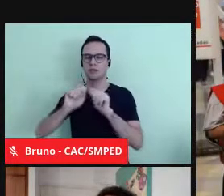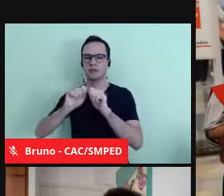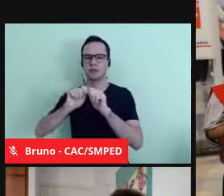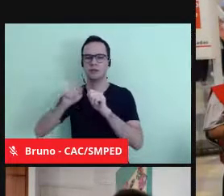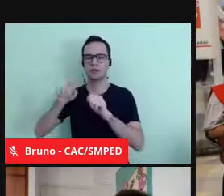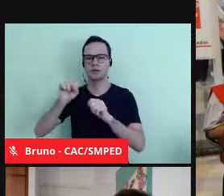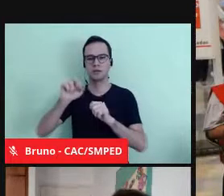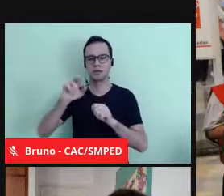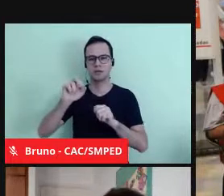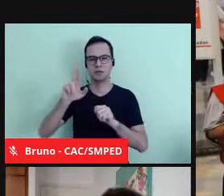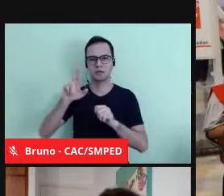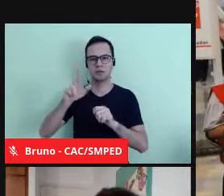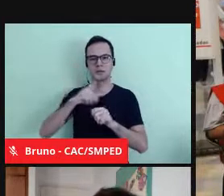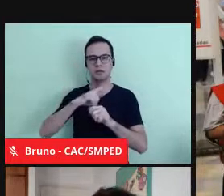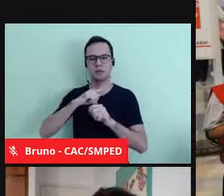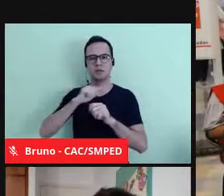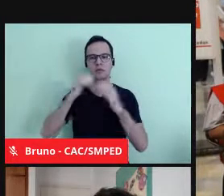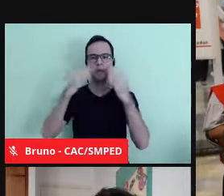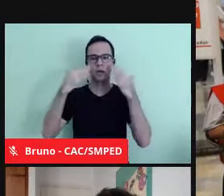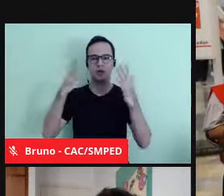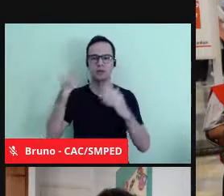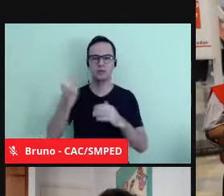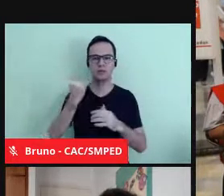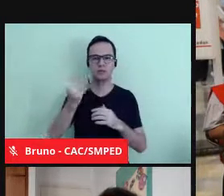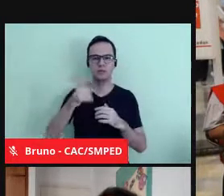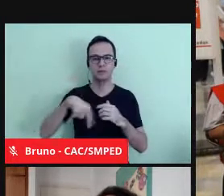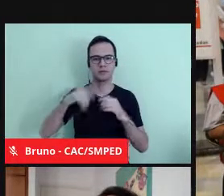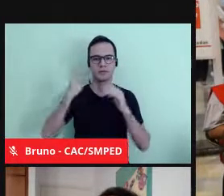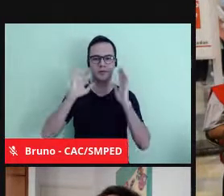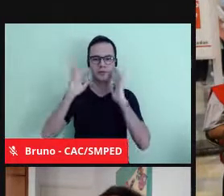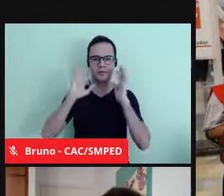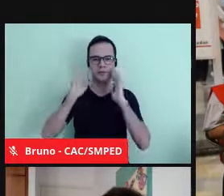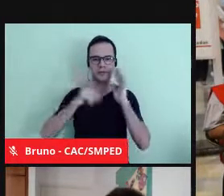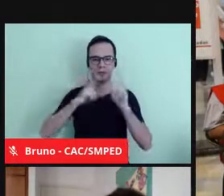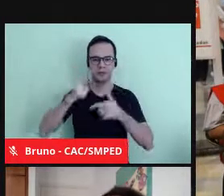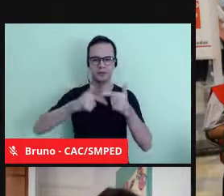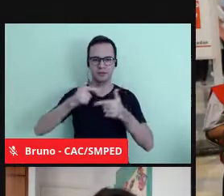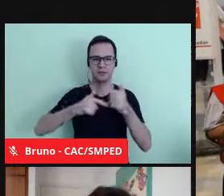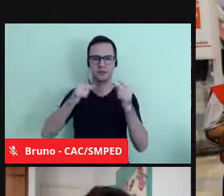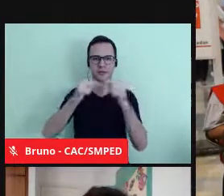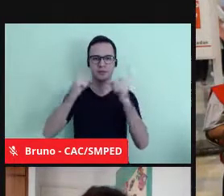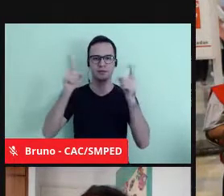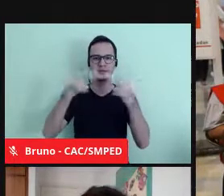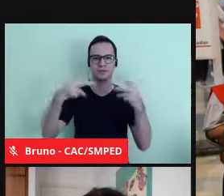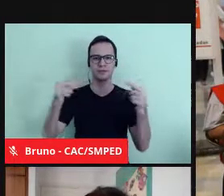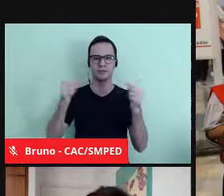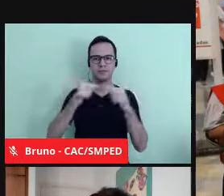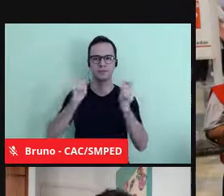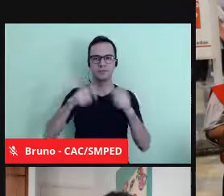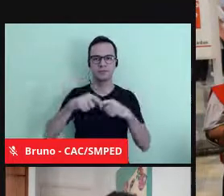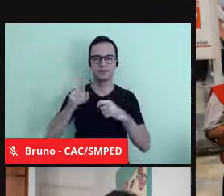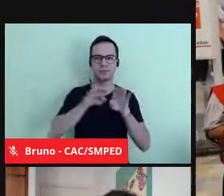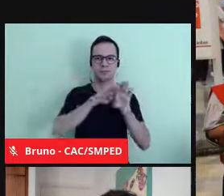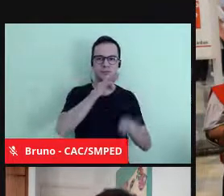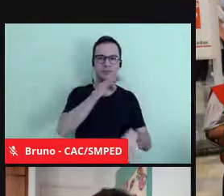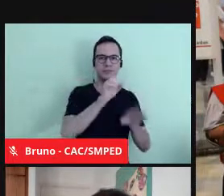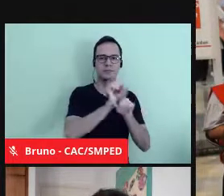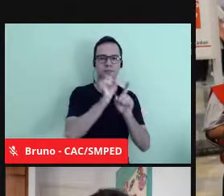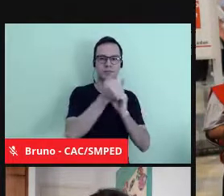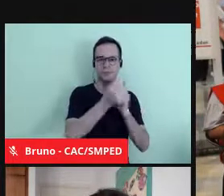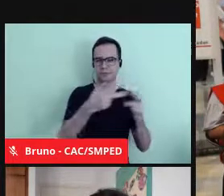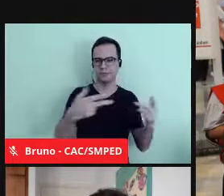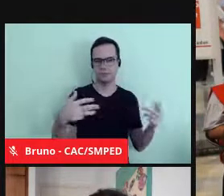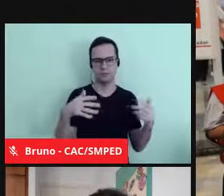aí isso que eu trouxe, que é uma coisa super importante da gente pensar, trabalhar com essas questões, eu estou falando lá dessas áreas de vulnerabilidade social e etc.,